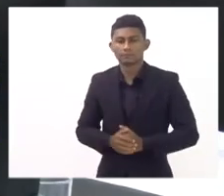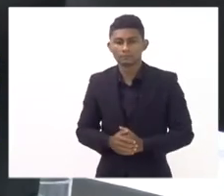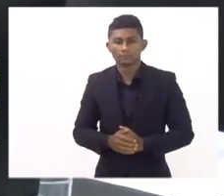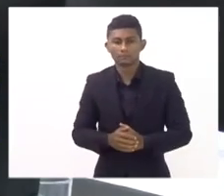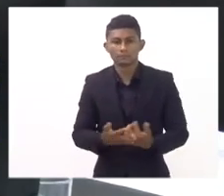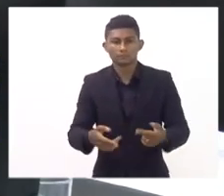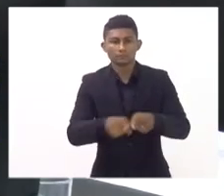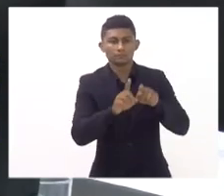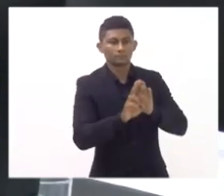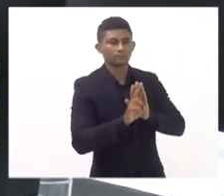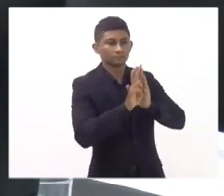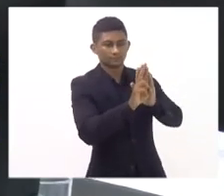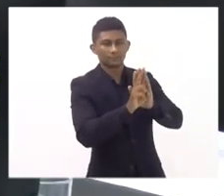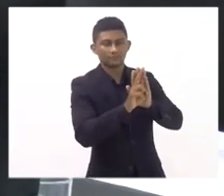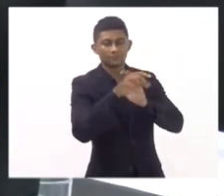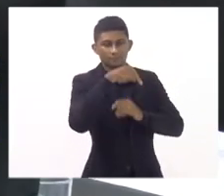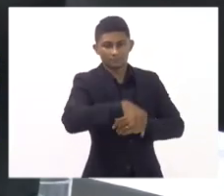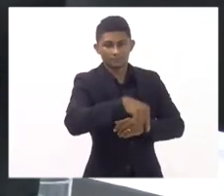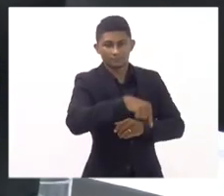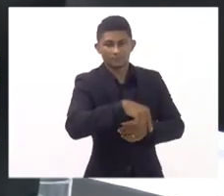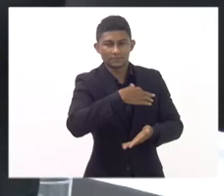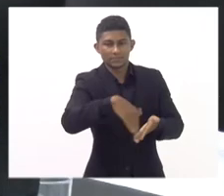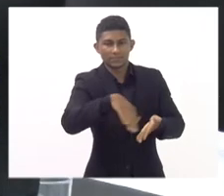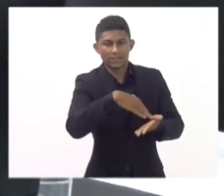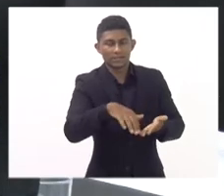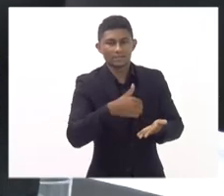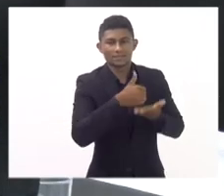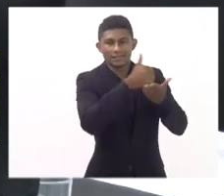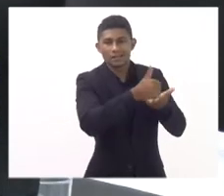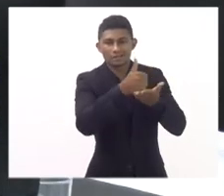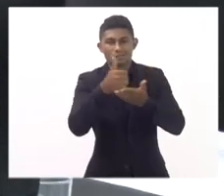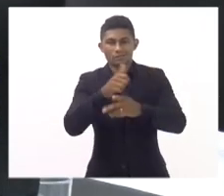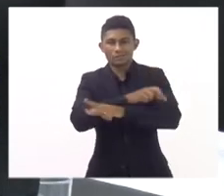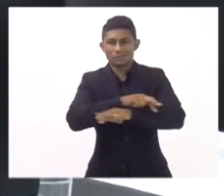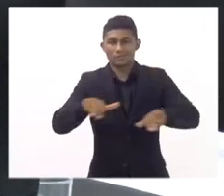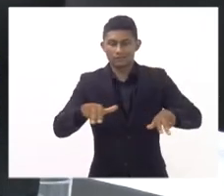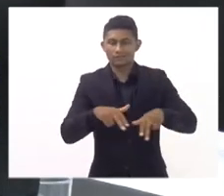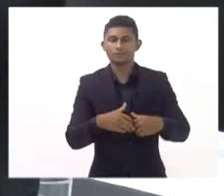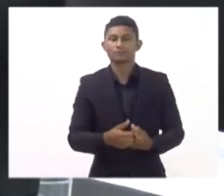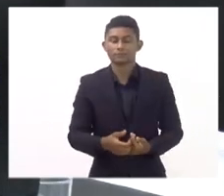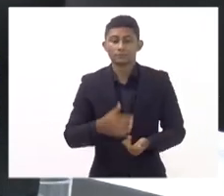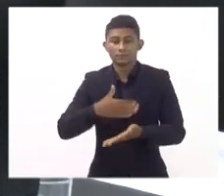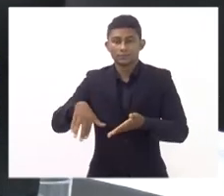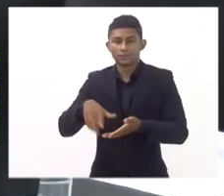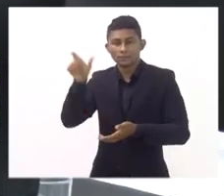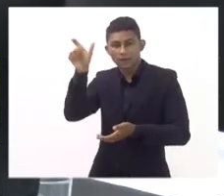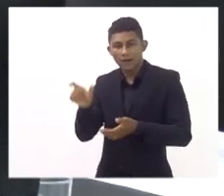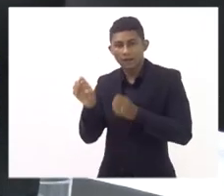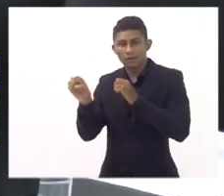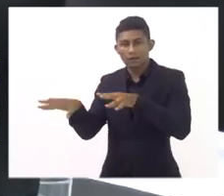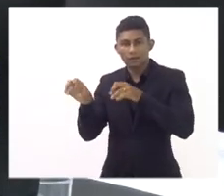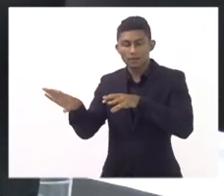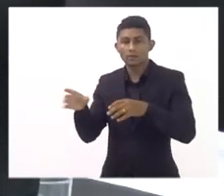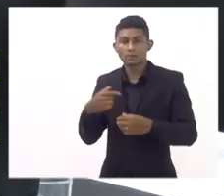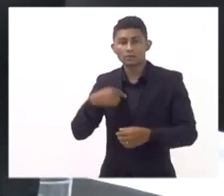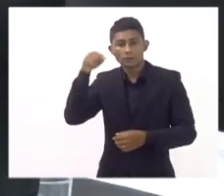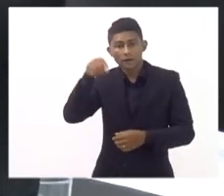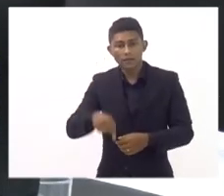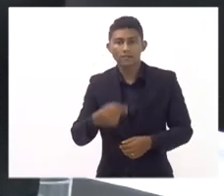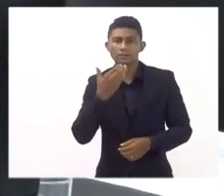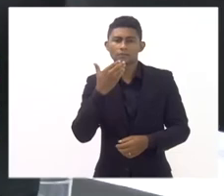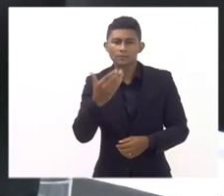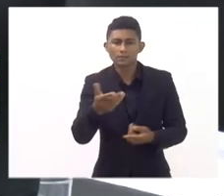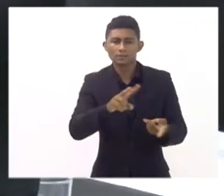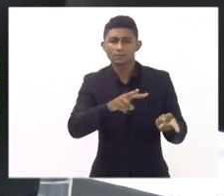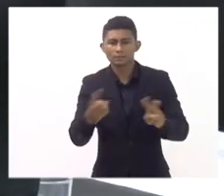representante daqui da Secretaria de Transporte, subsecretário de Educação, então eu quero reiterar então esse encaminhamento, que a gente faça